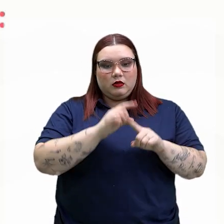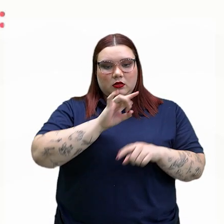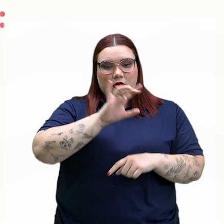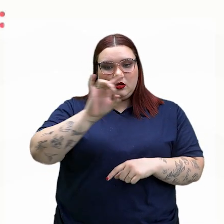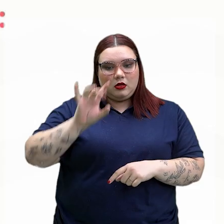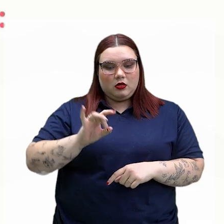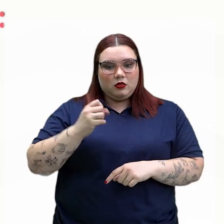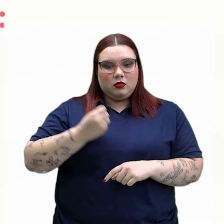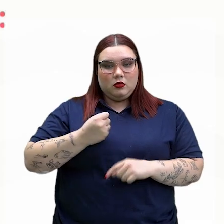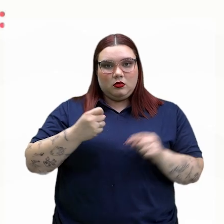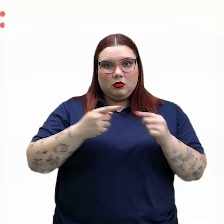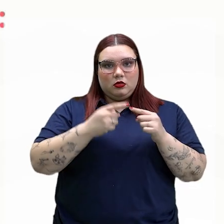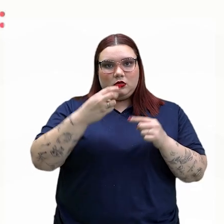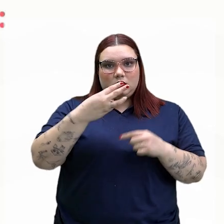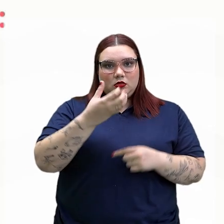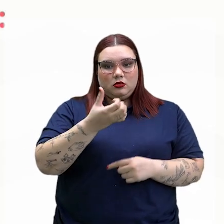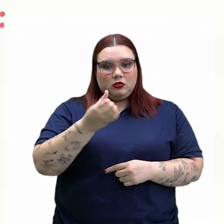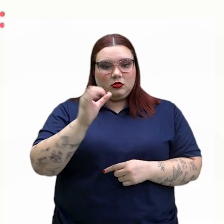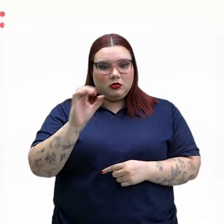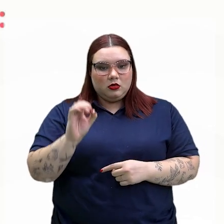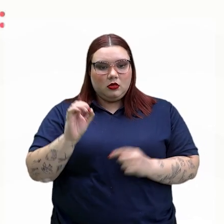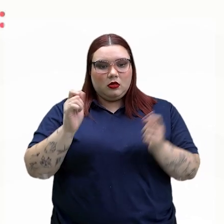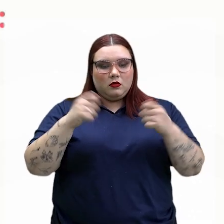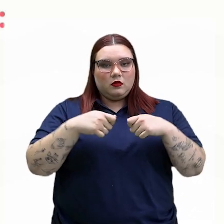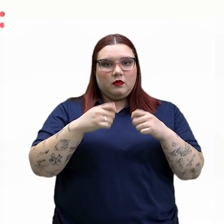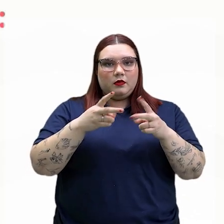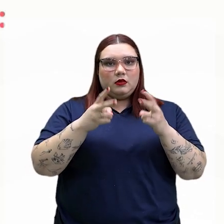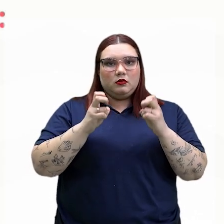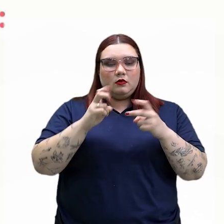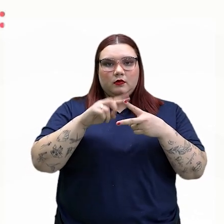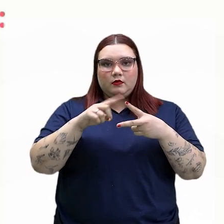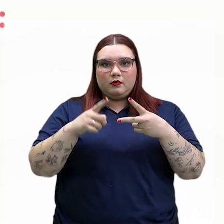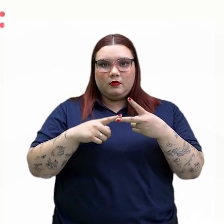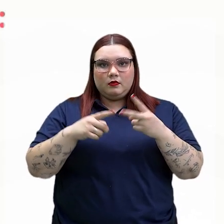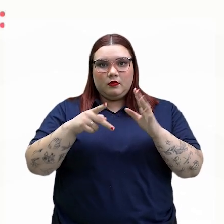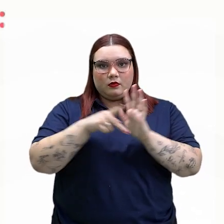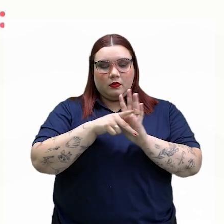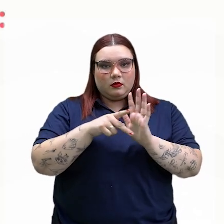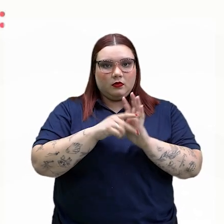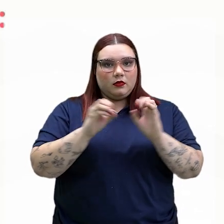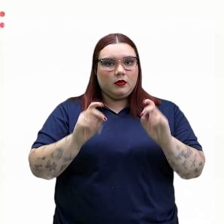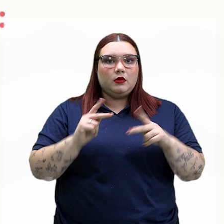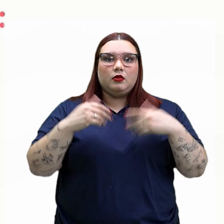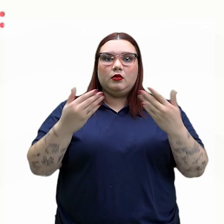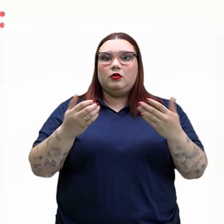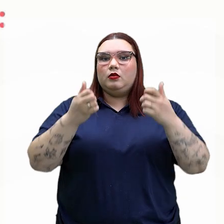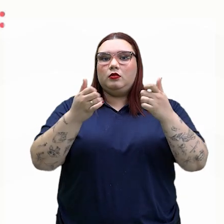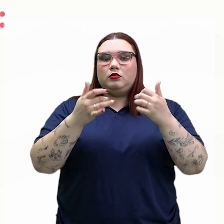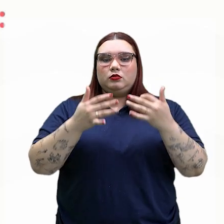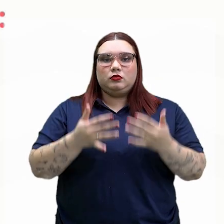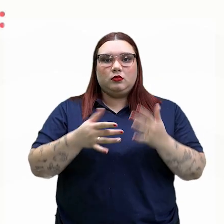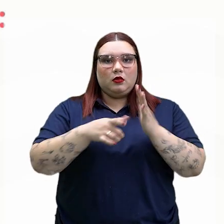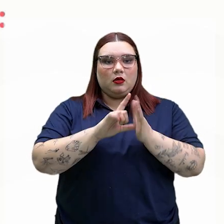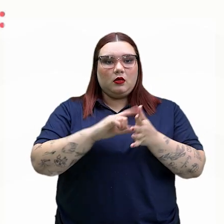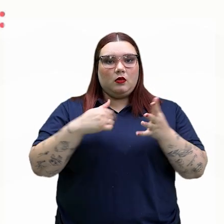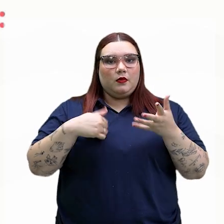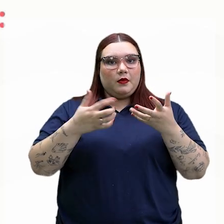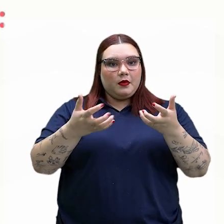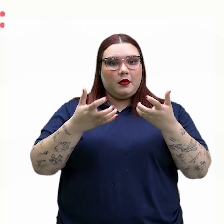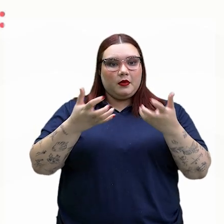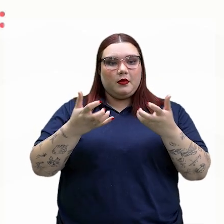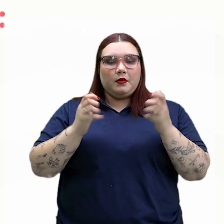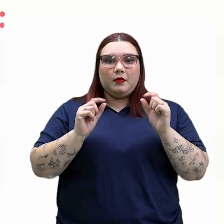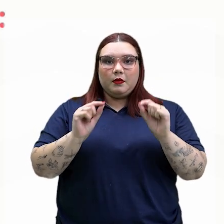cada valor por 360 para obter o ângulo correspondente. Como eu falei, quando eu quero